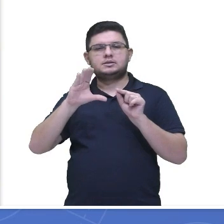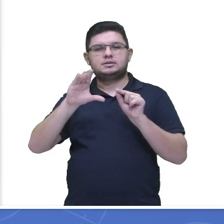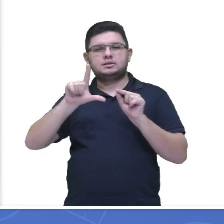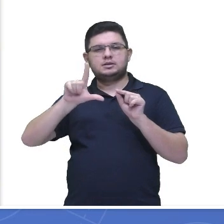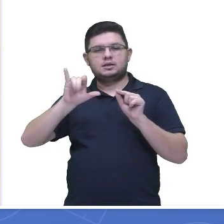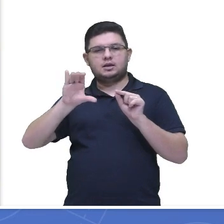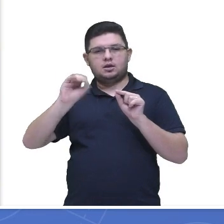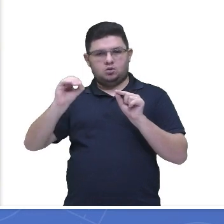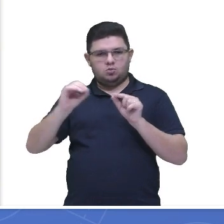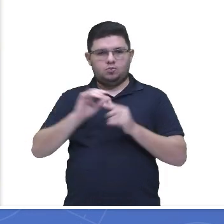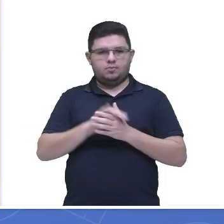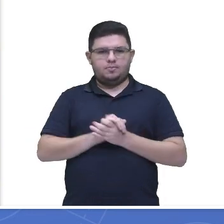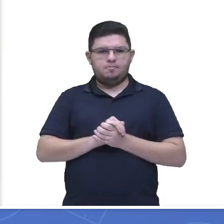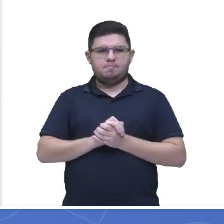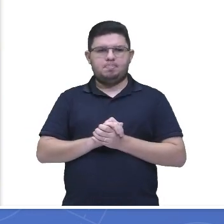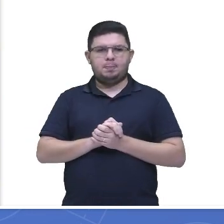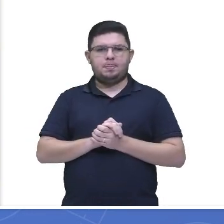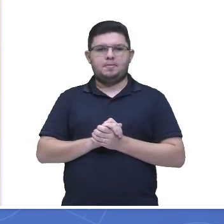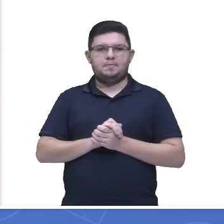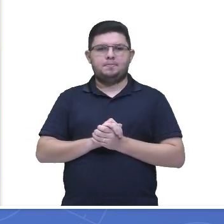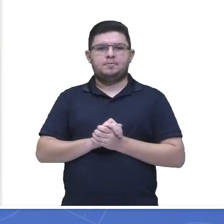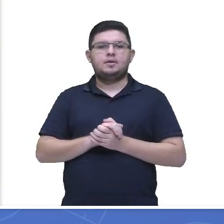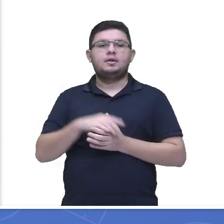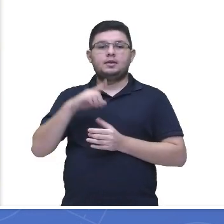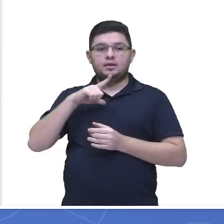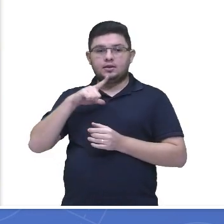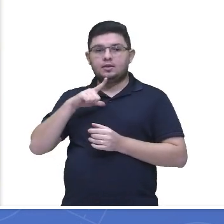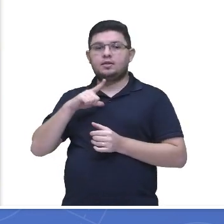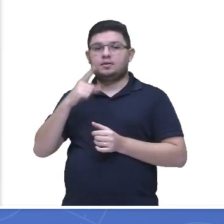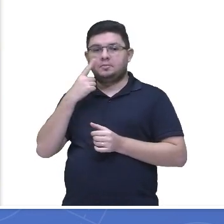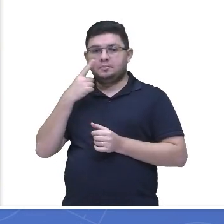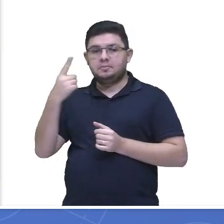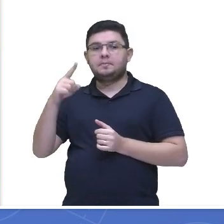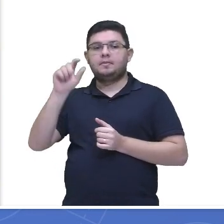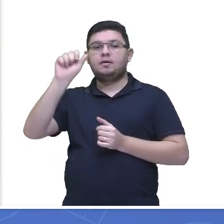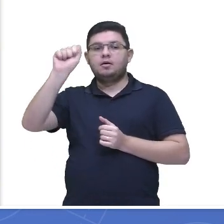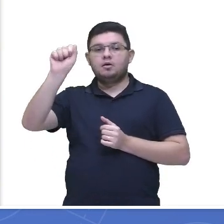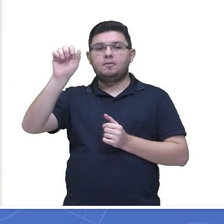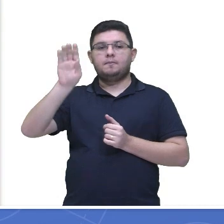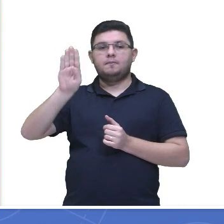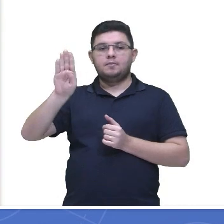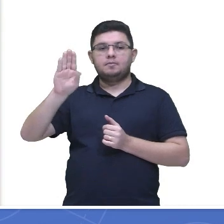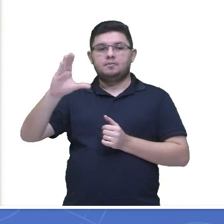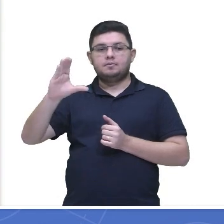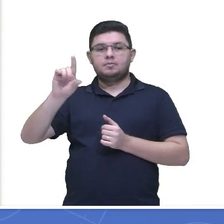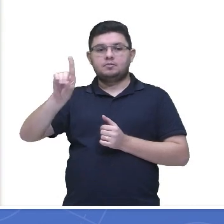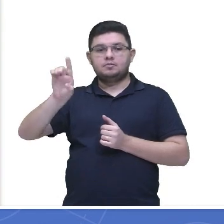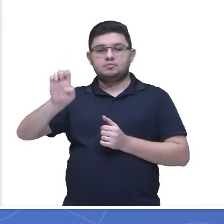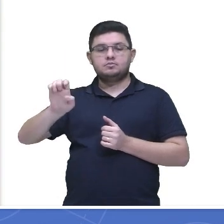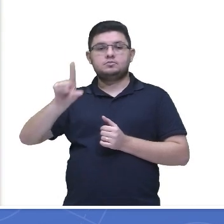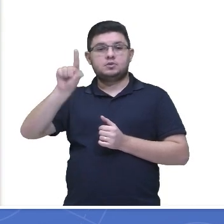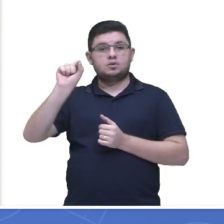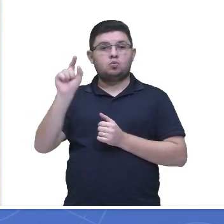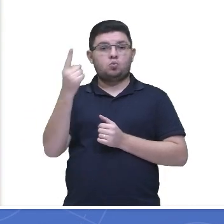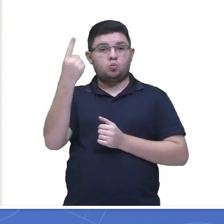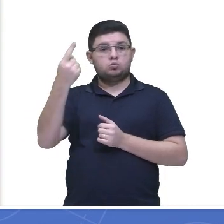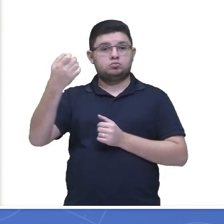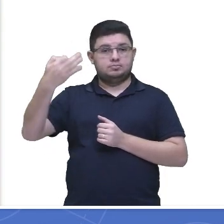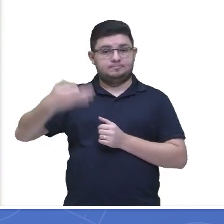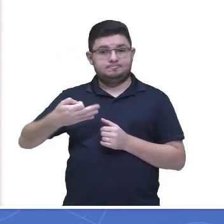E aí, né, temos várias afirmações em relação a essa questão aí. Aí vocês têm que marcar a correta, tá